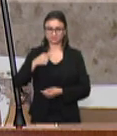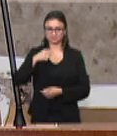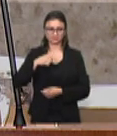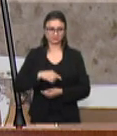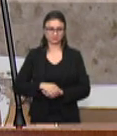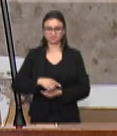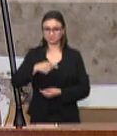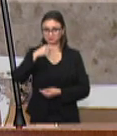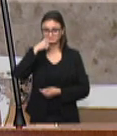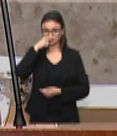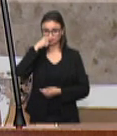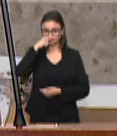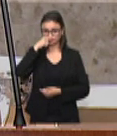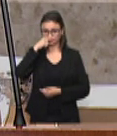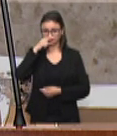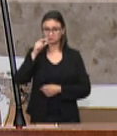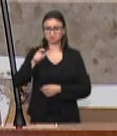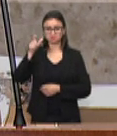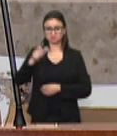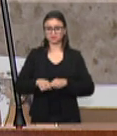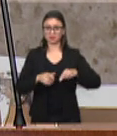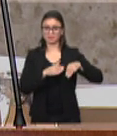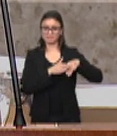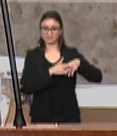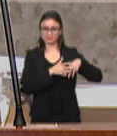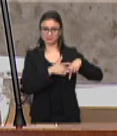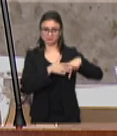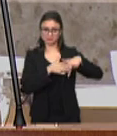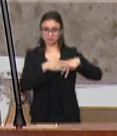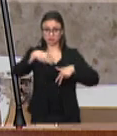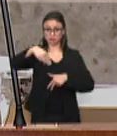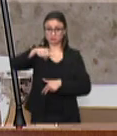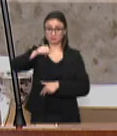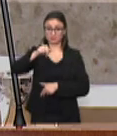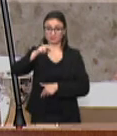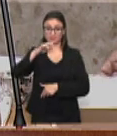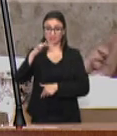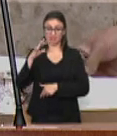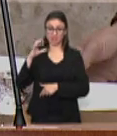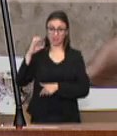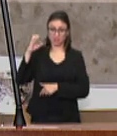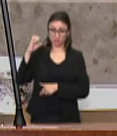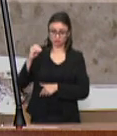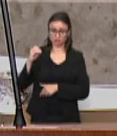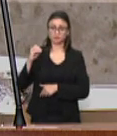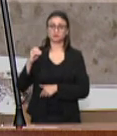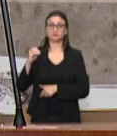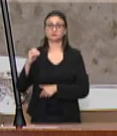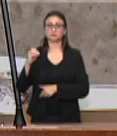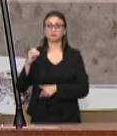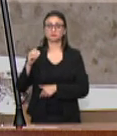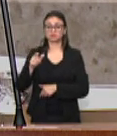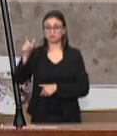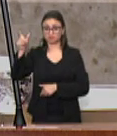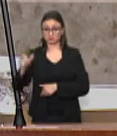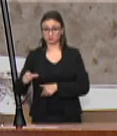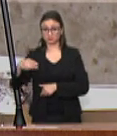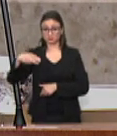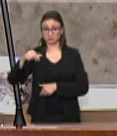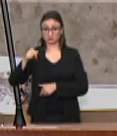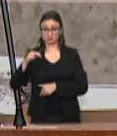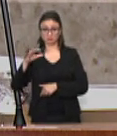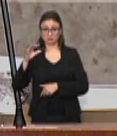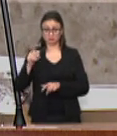em que paciente Márcio de Almeida Ferreira, impetrante Marcos Vidal de